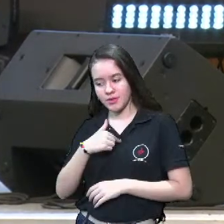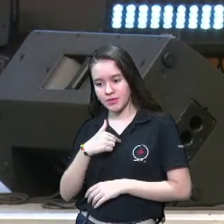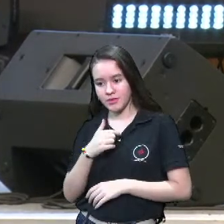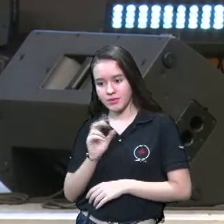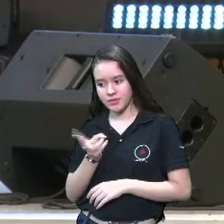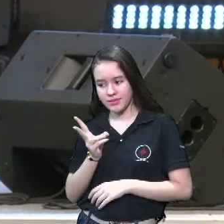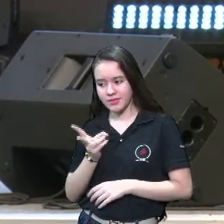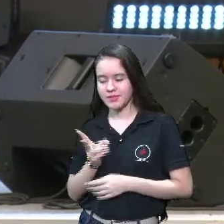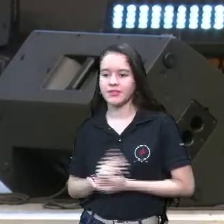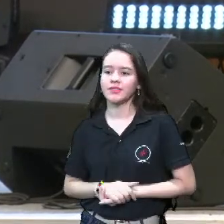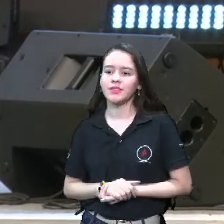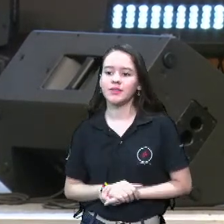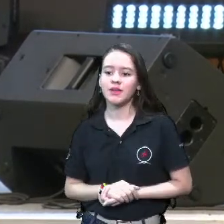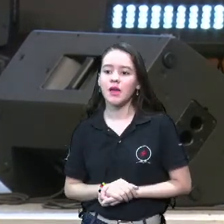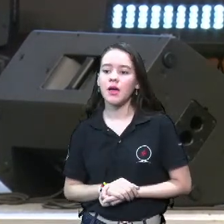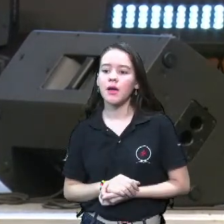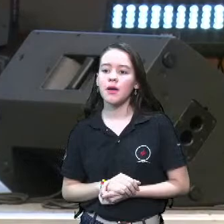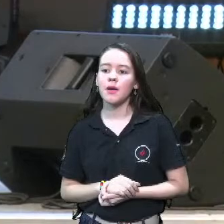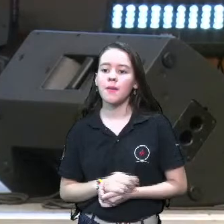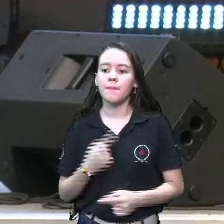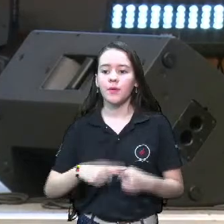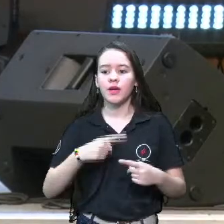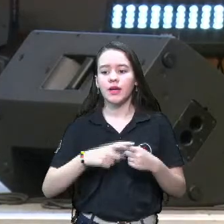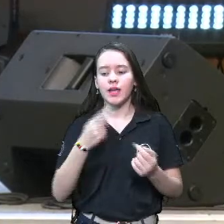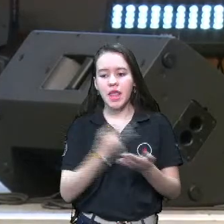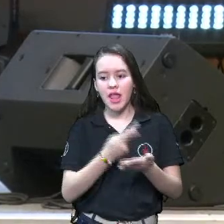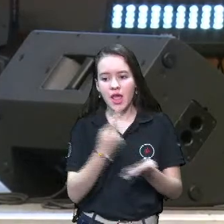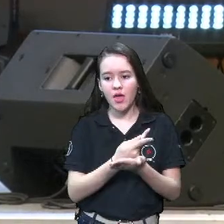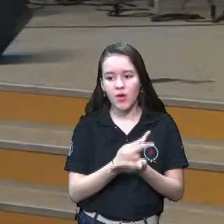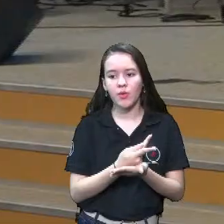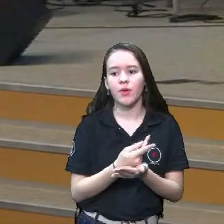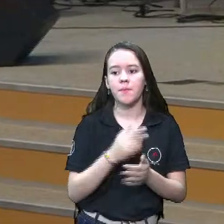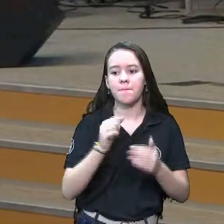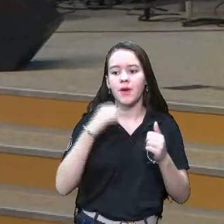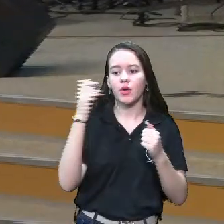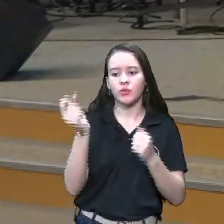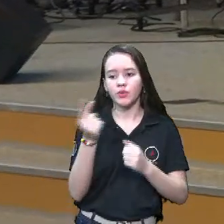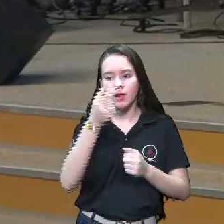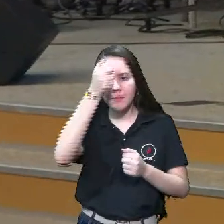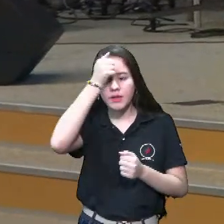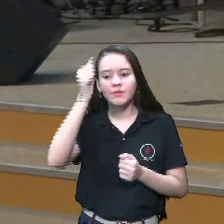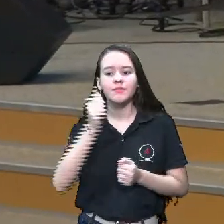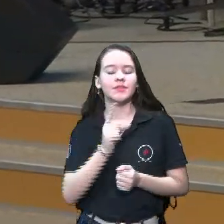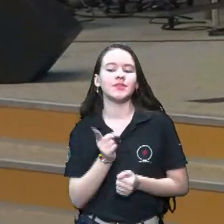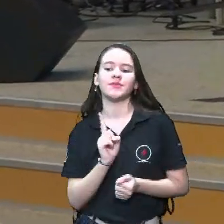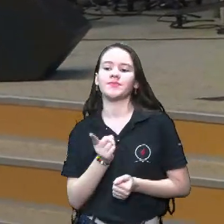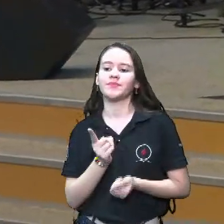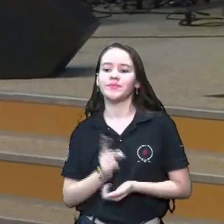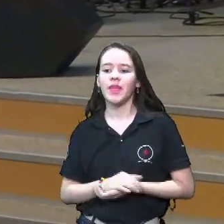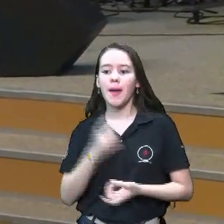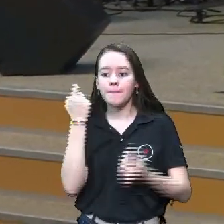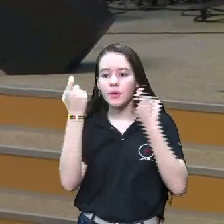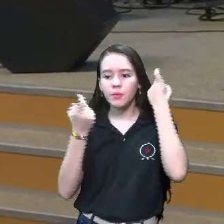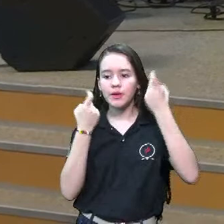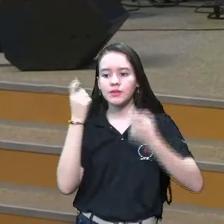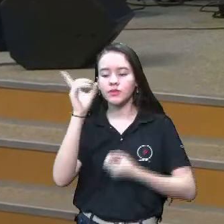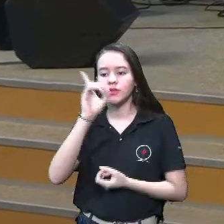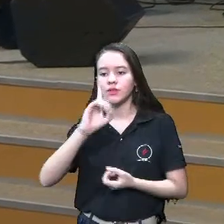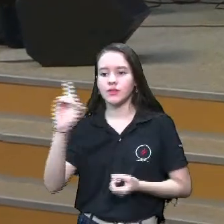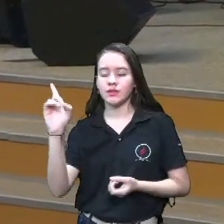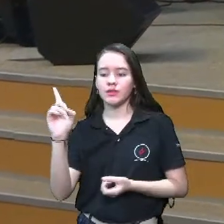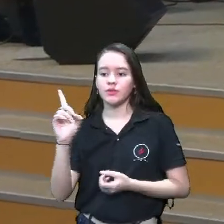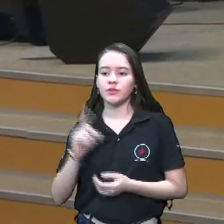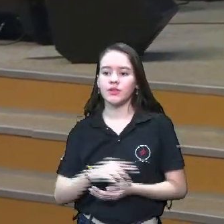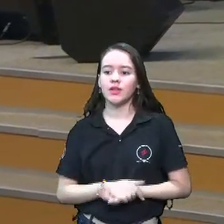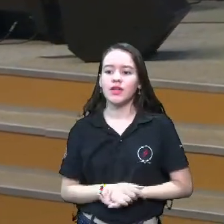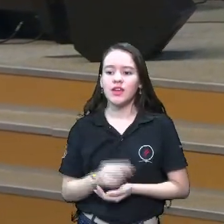Porque o teu erro não fala maior, mais alto do que o teu arrependimento. A preocupação de Deus não é